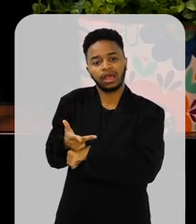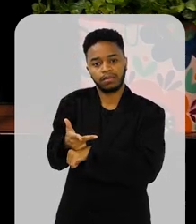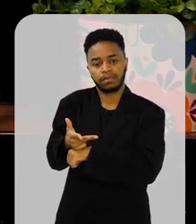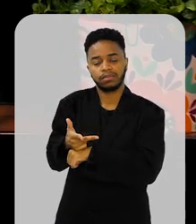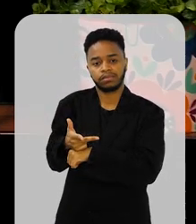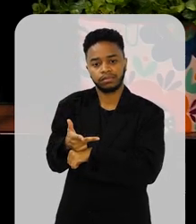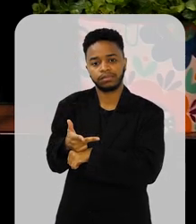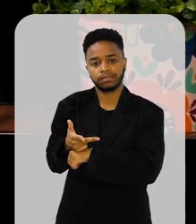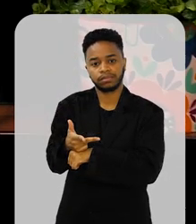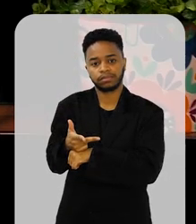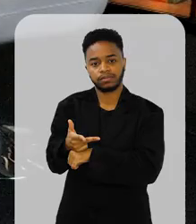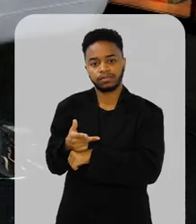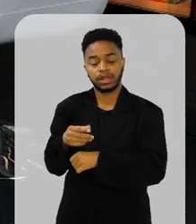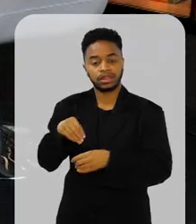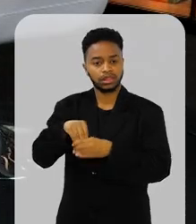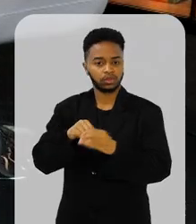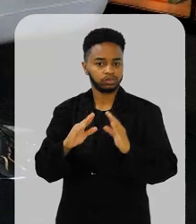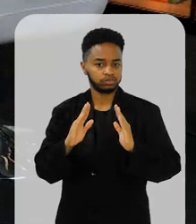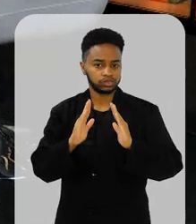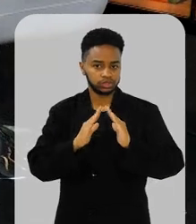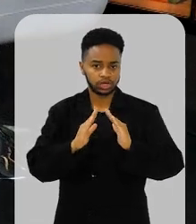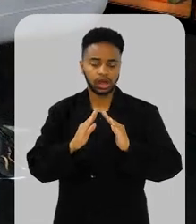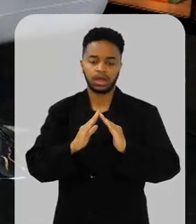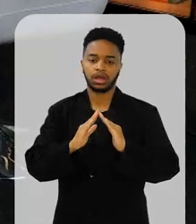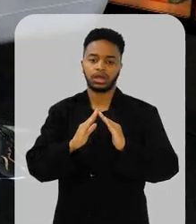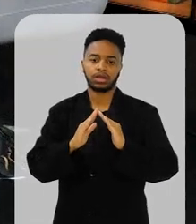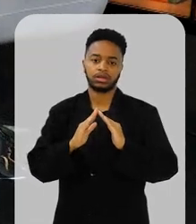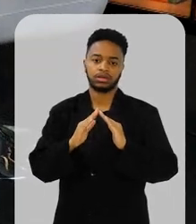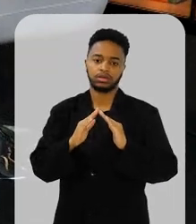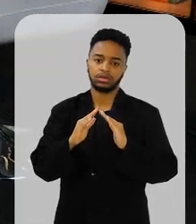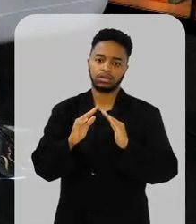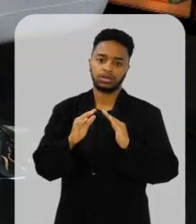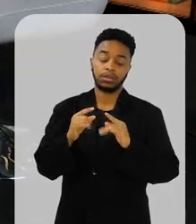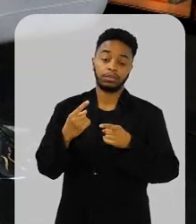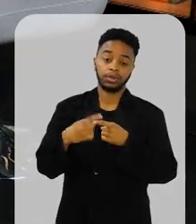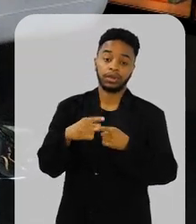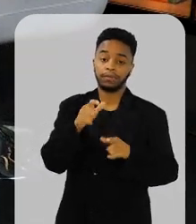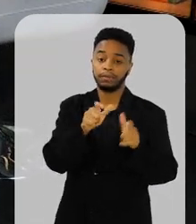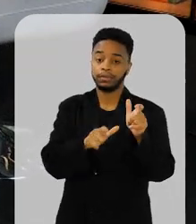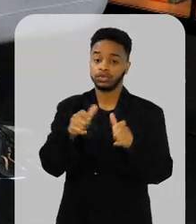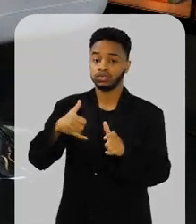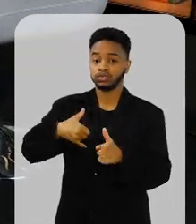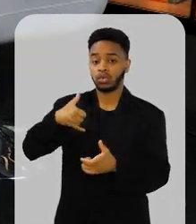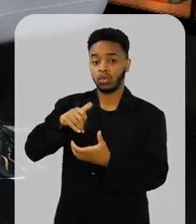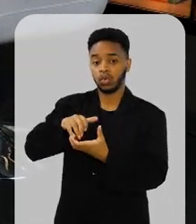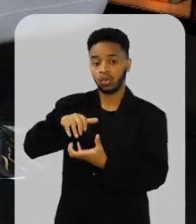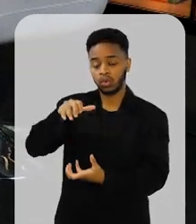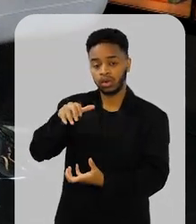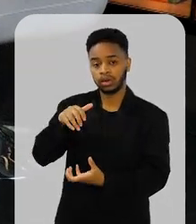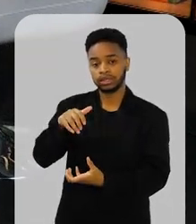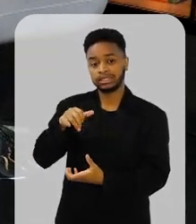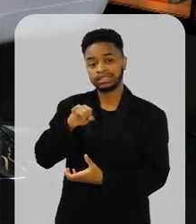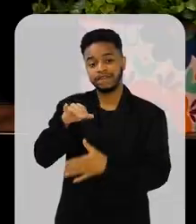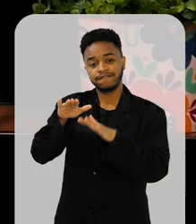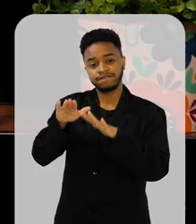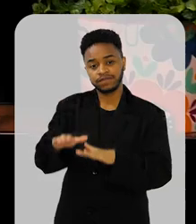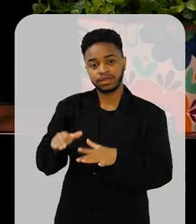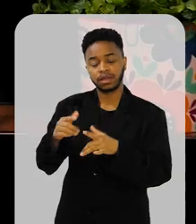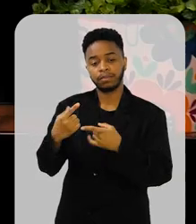câmeras. Dentro de casa, os idosos que ficam.